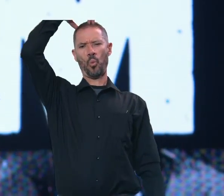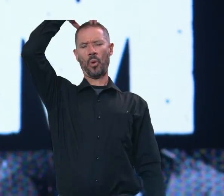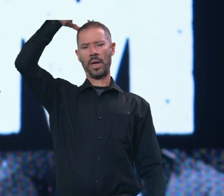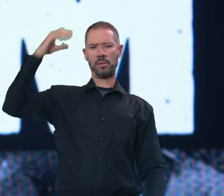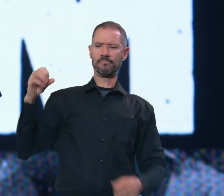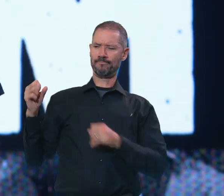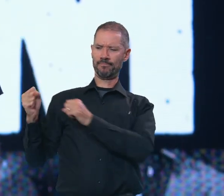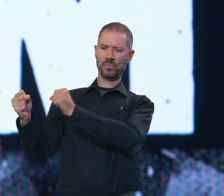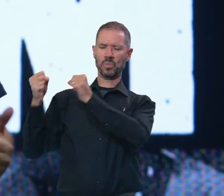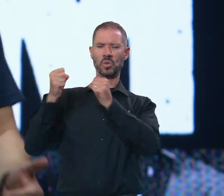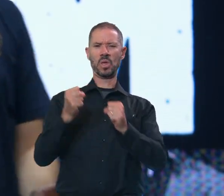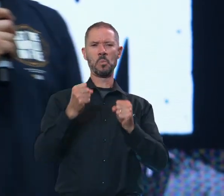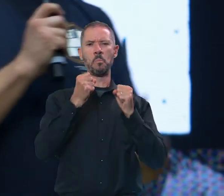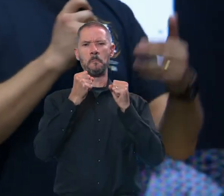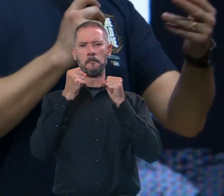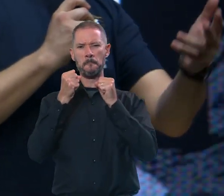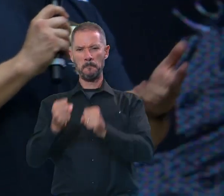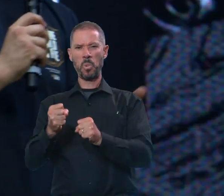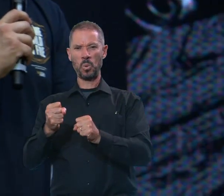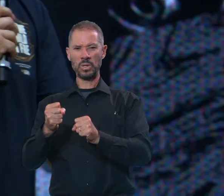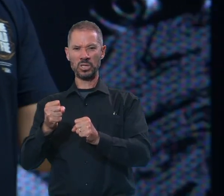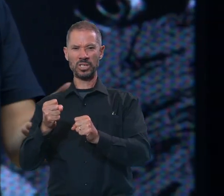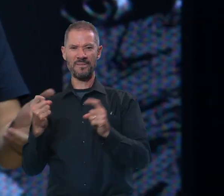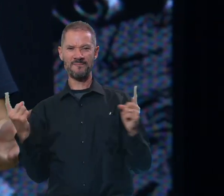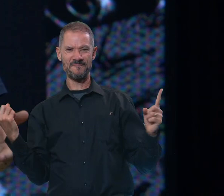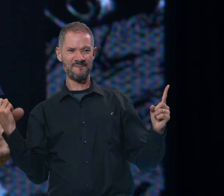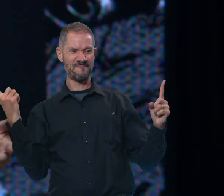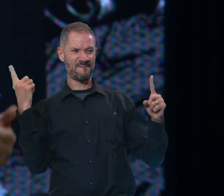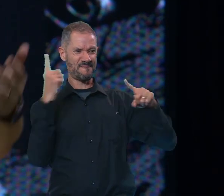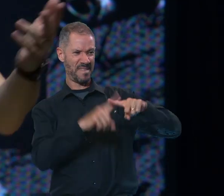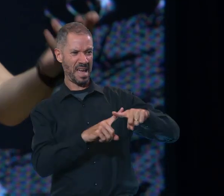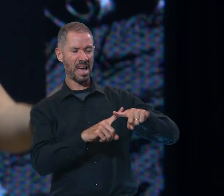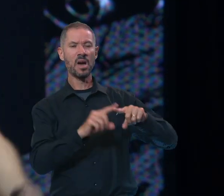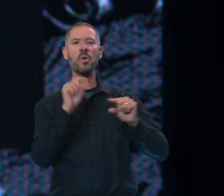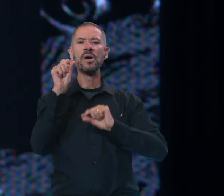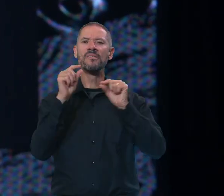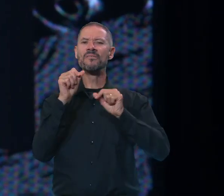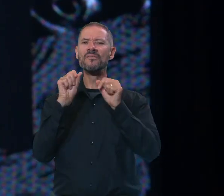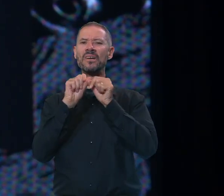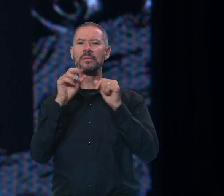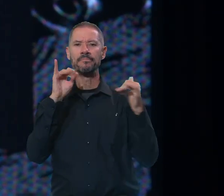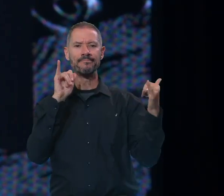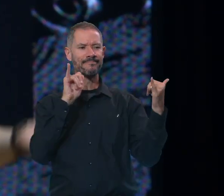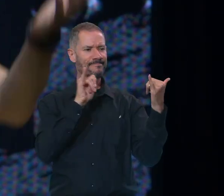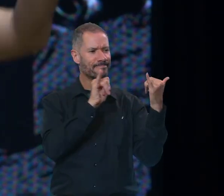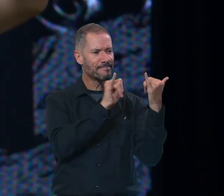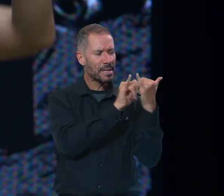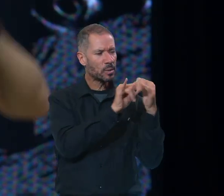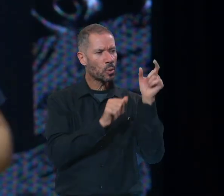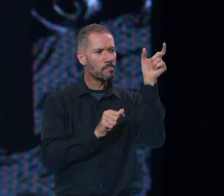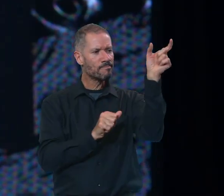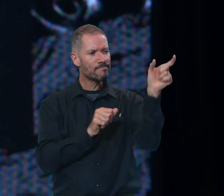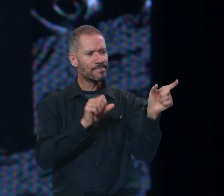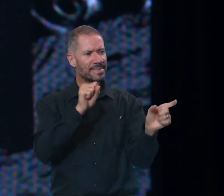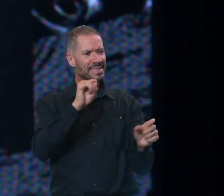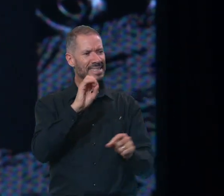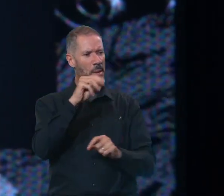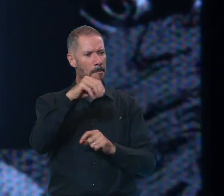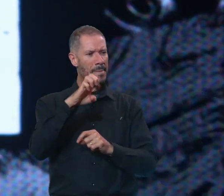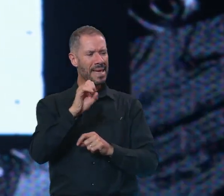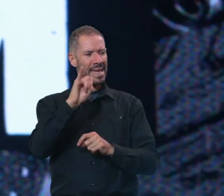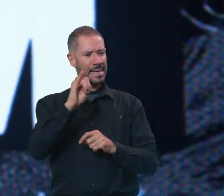de volta, que ele podia pesar a mão sobre Simei, o que ele faz? Perdoa, exalta,